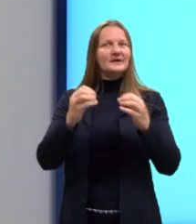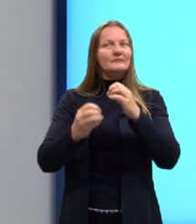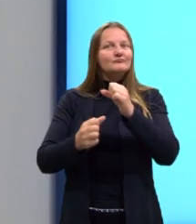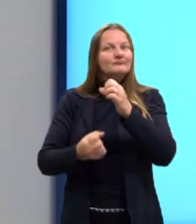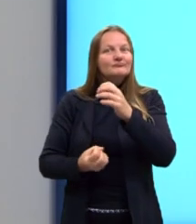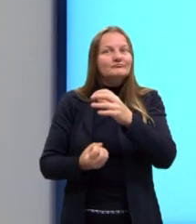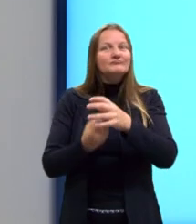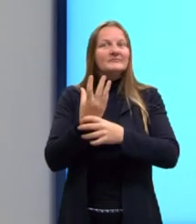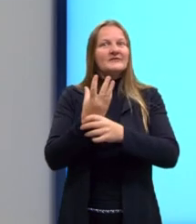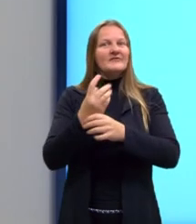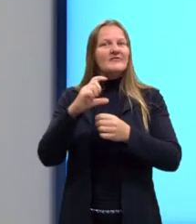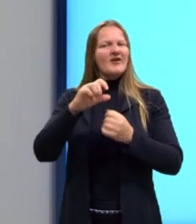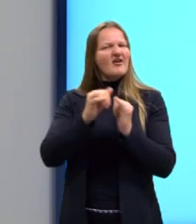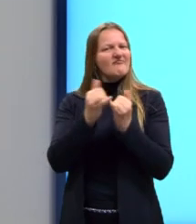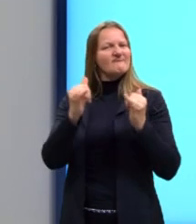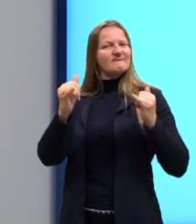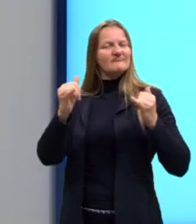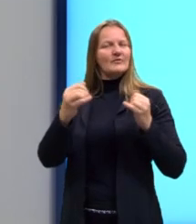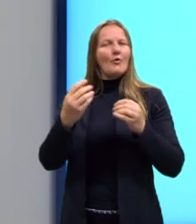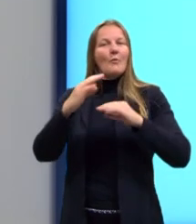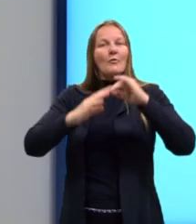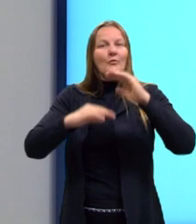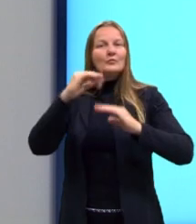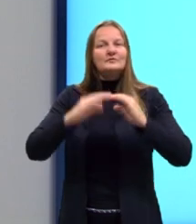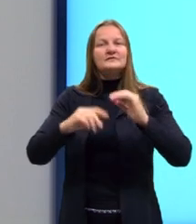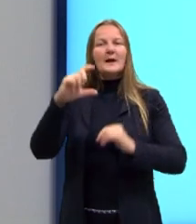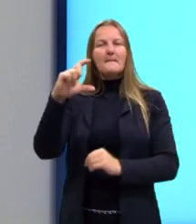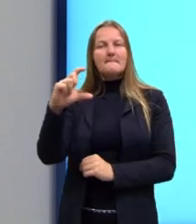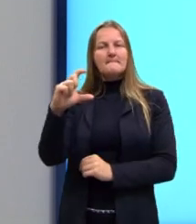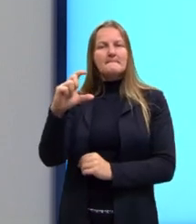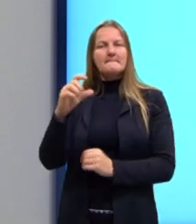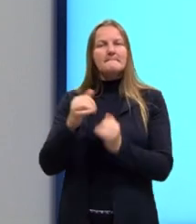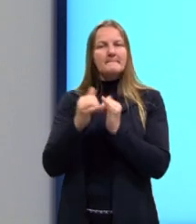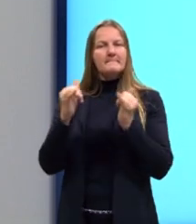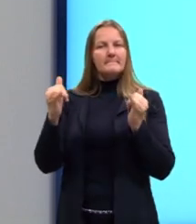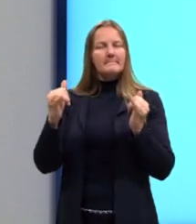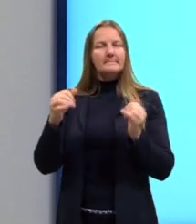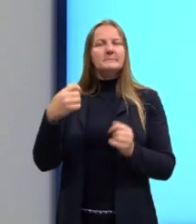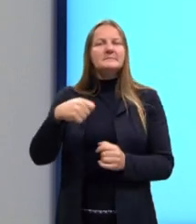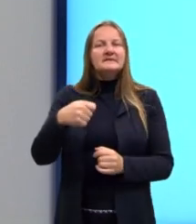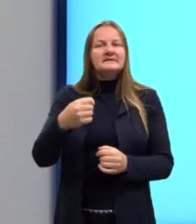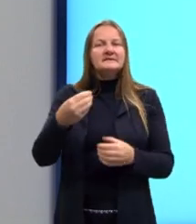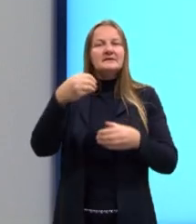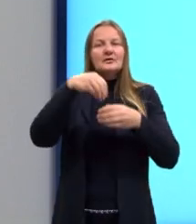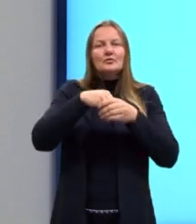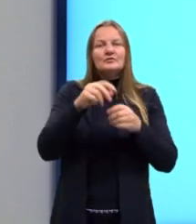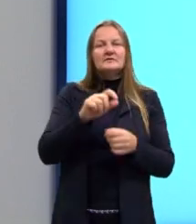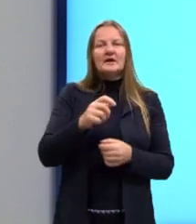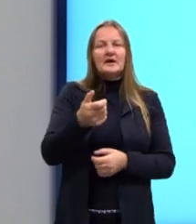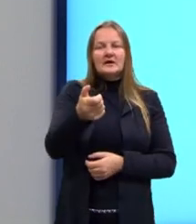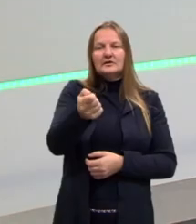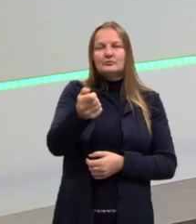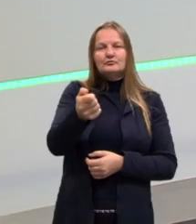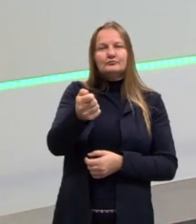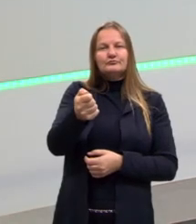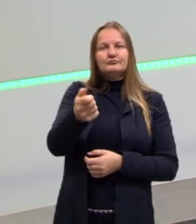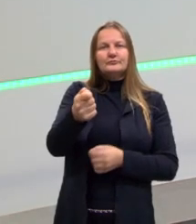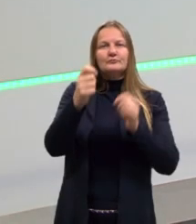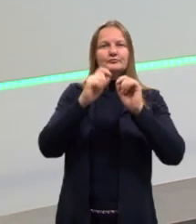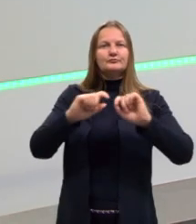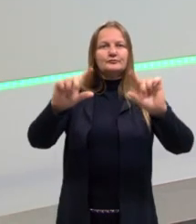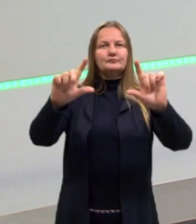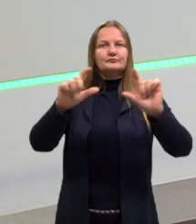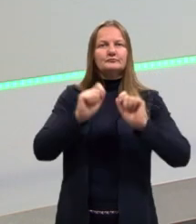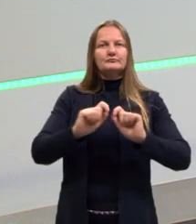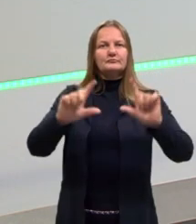para eu conseguir saber onde eu posso aplicar essa pilha Será que a pilha que eu preciso para para o passador de slide é a mesma